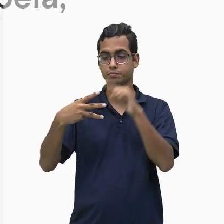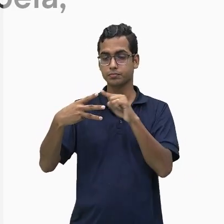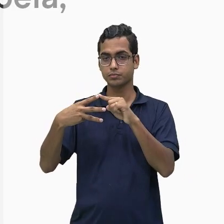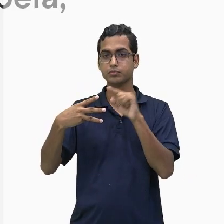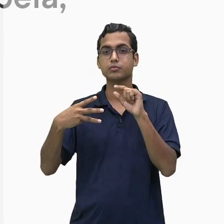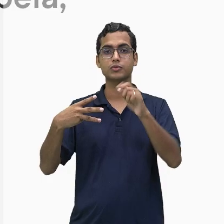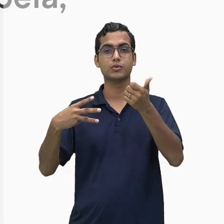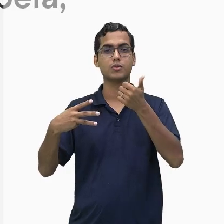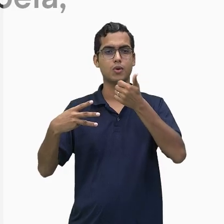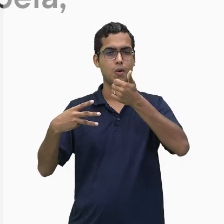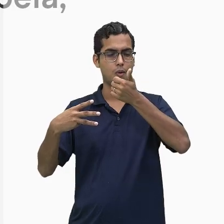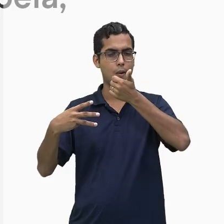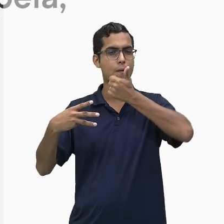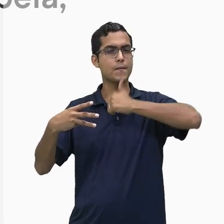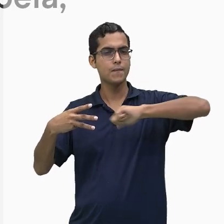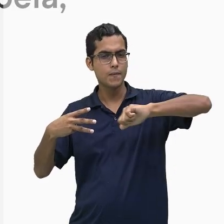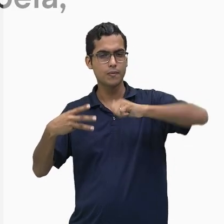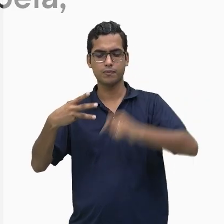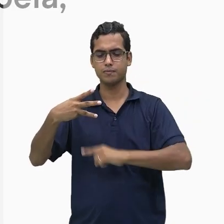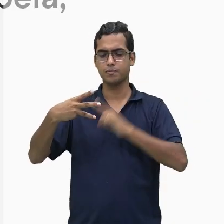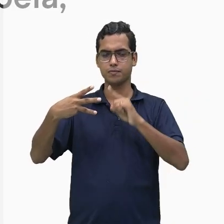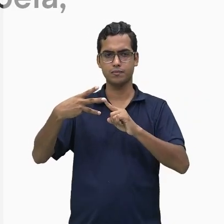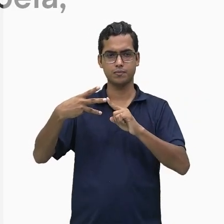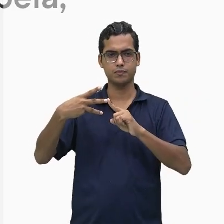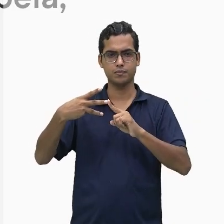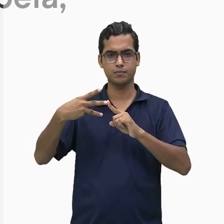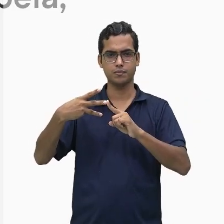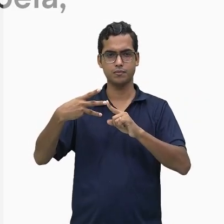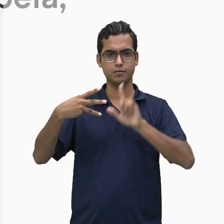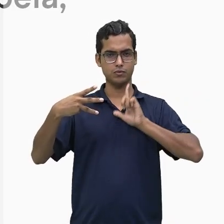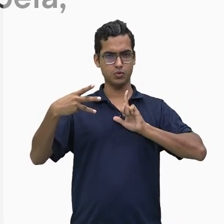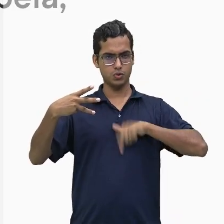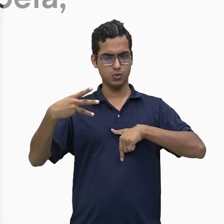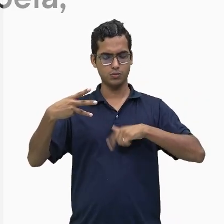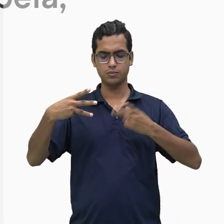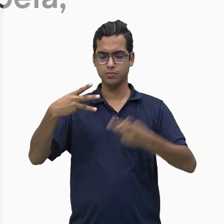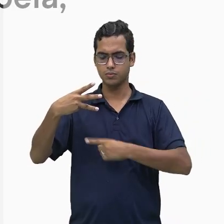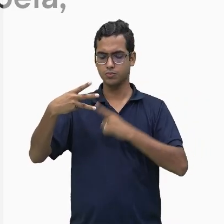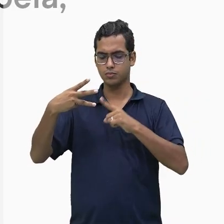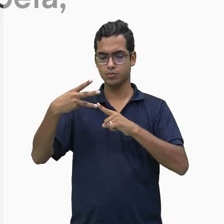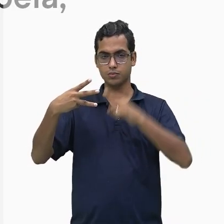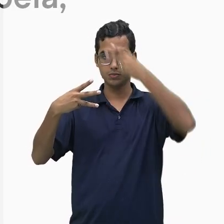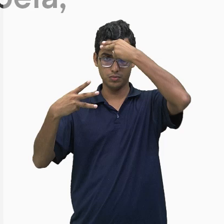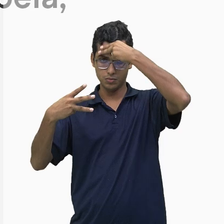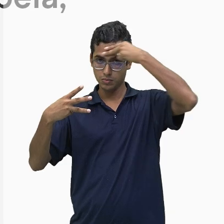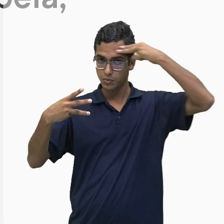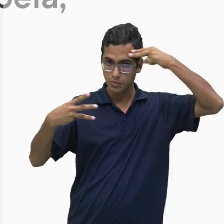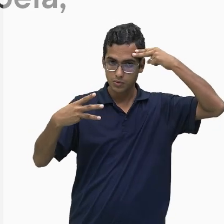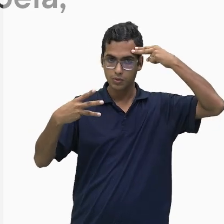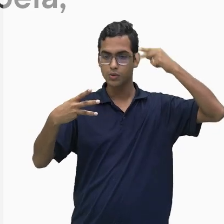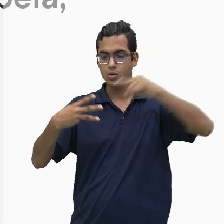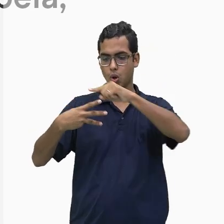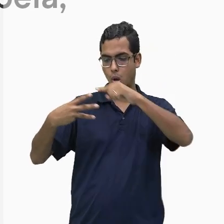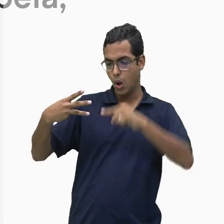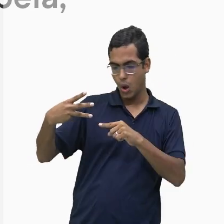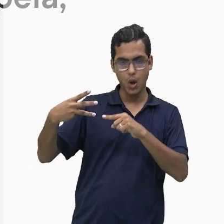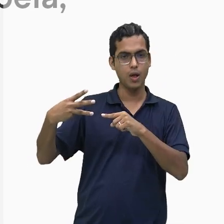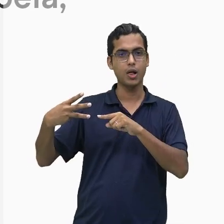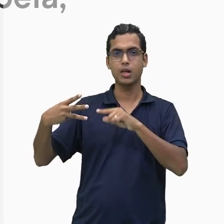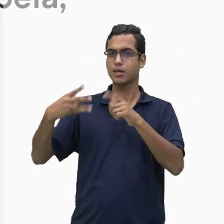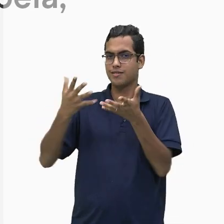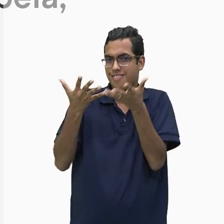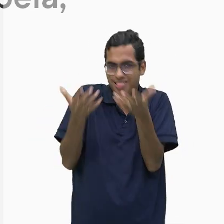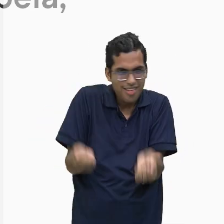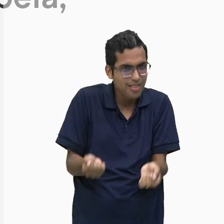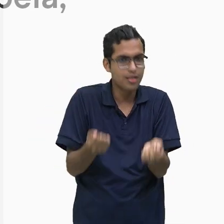a Estônia, a Letônia e a Lituânia, logo de início não quiseram aderir,